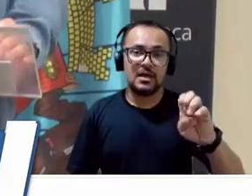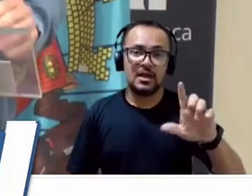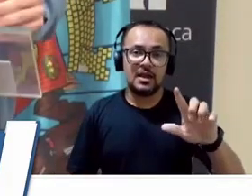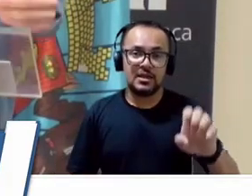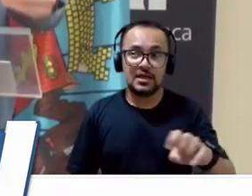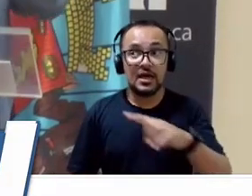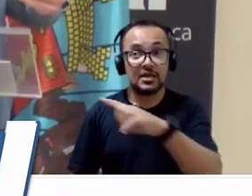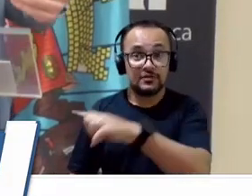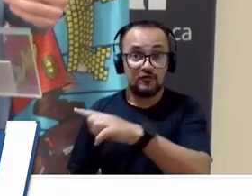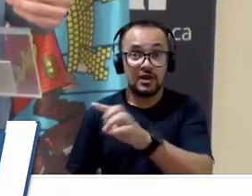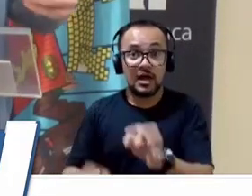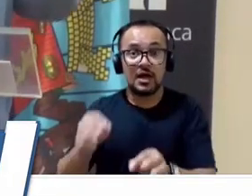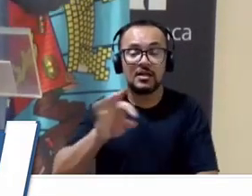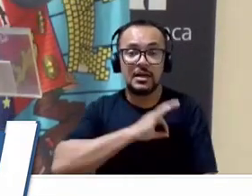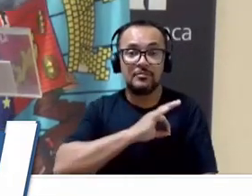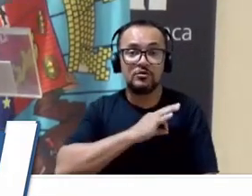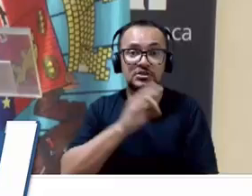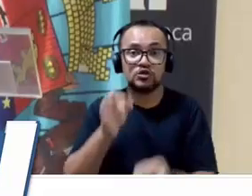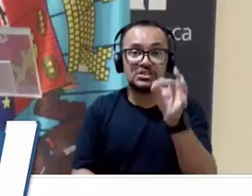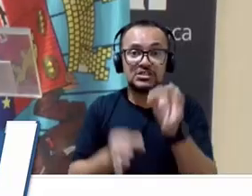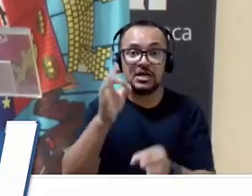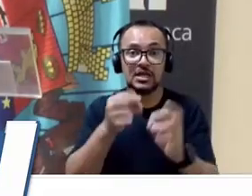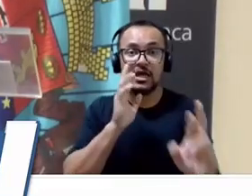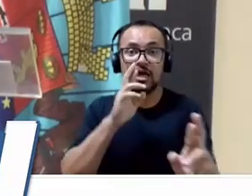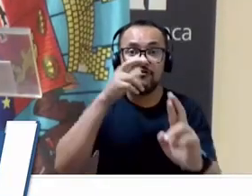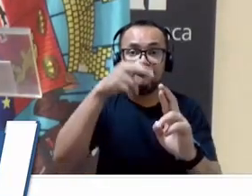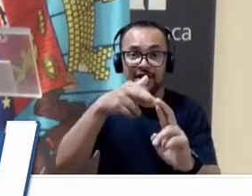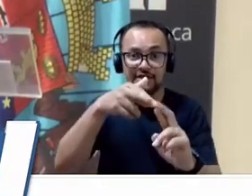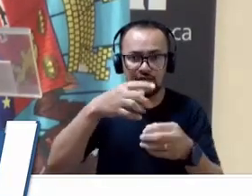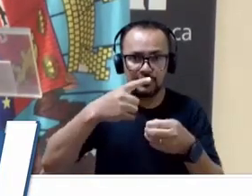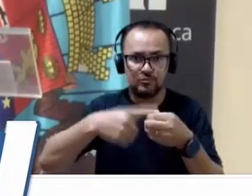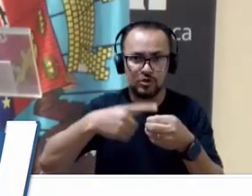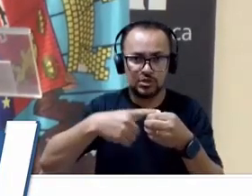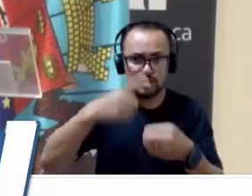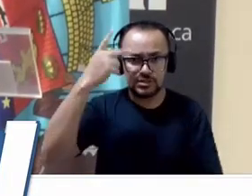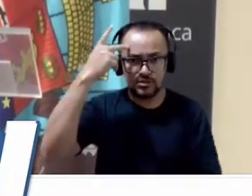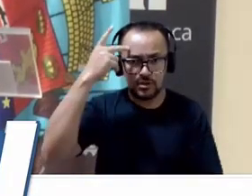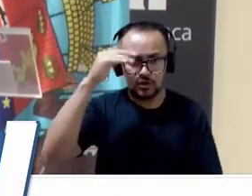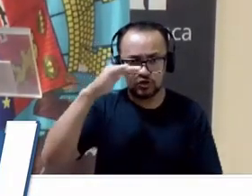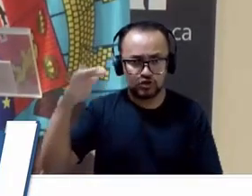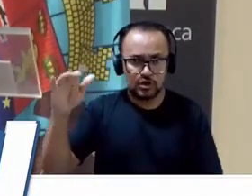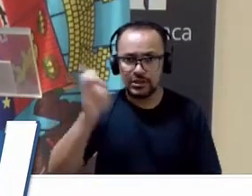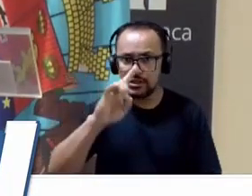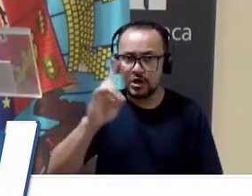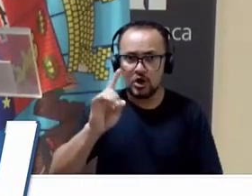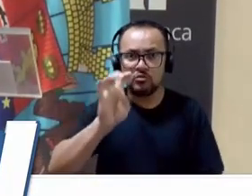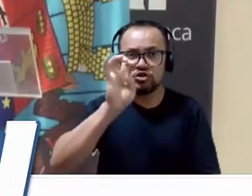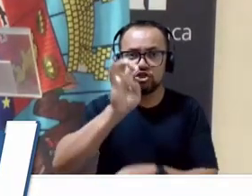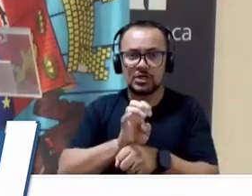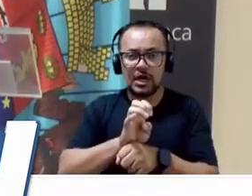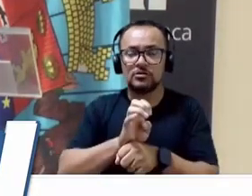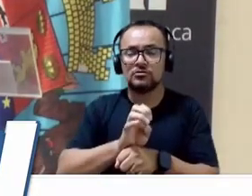que vem se tornando referência não só pro interior paulista mas para todo o estado de São Paulo e